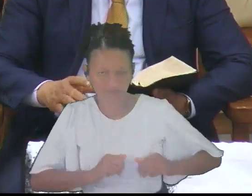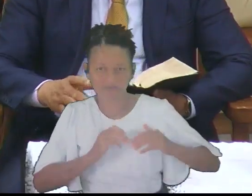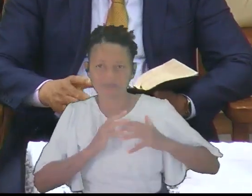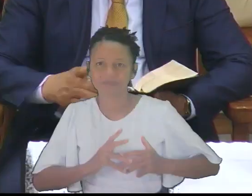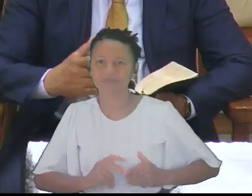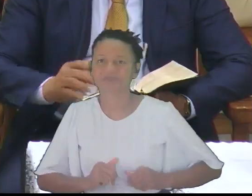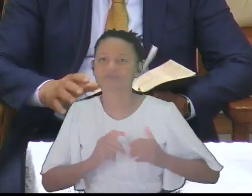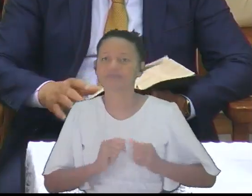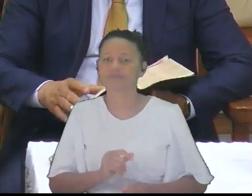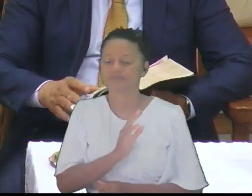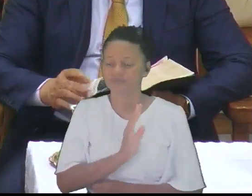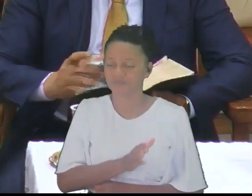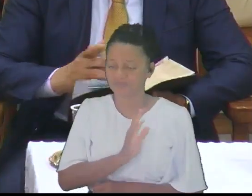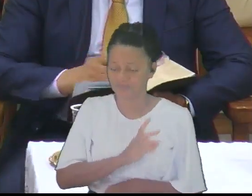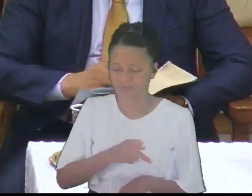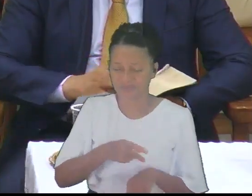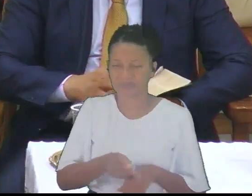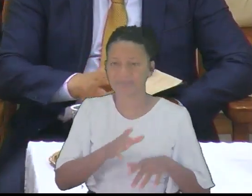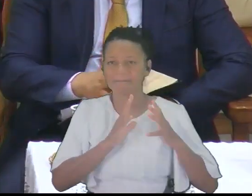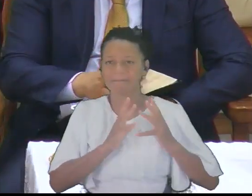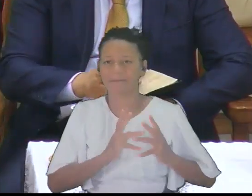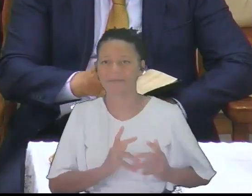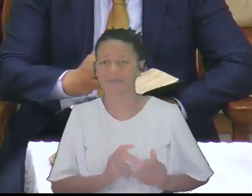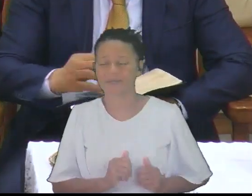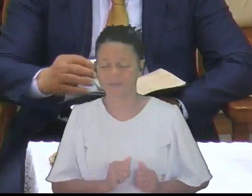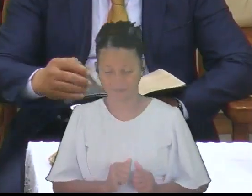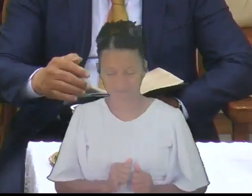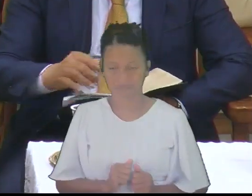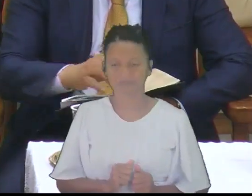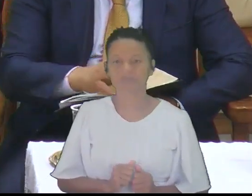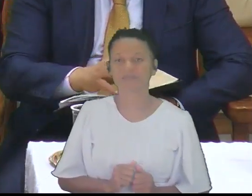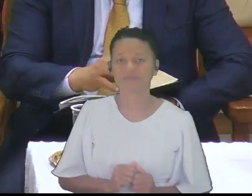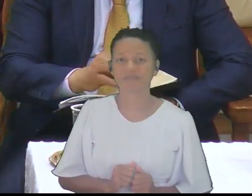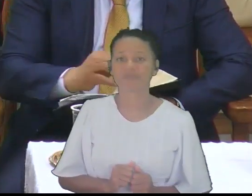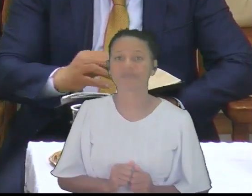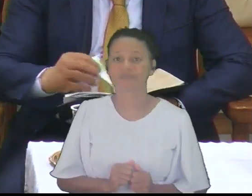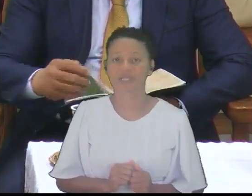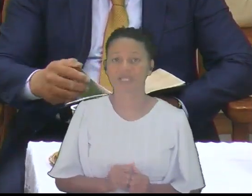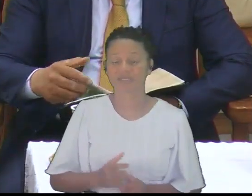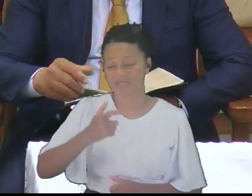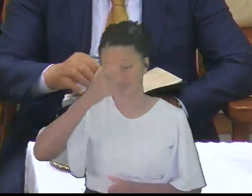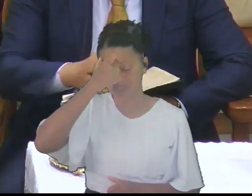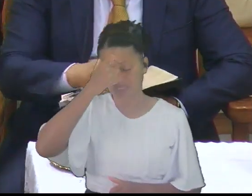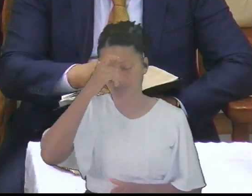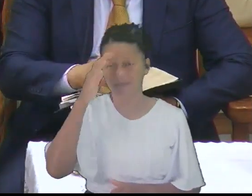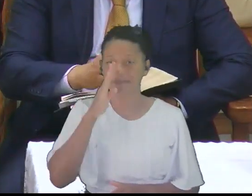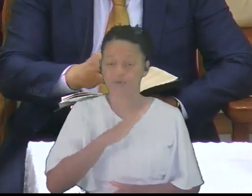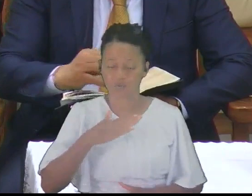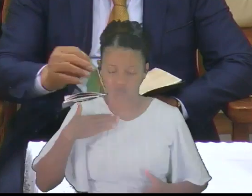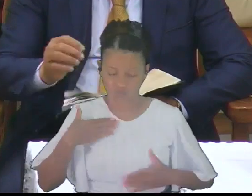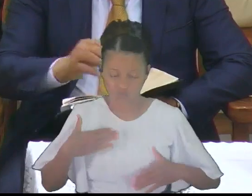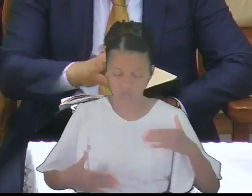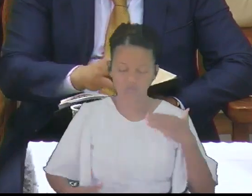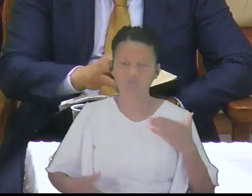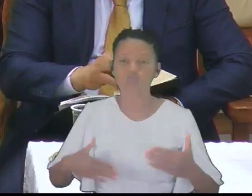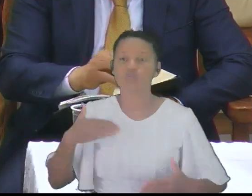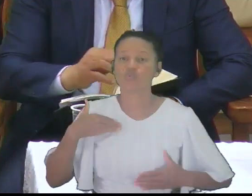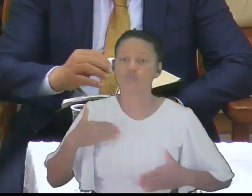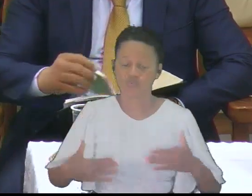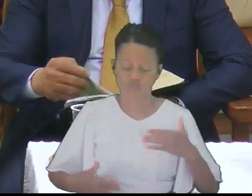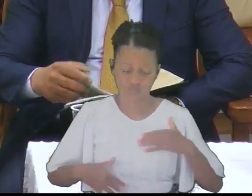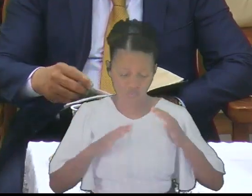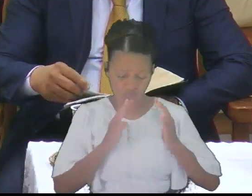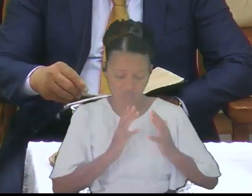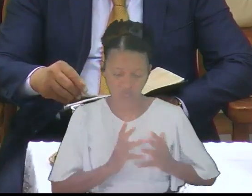Tendo os corações purificados com água limpa, da má consciência, e o corpo lavado com